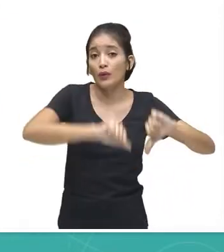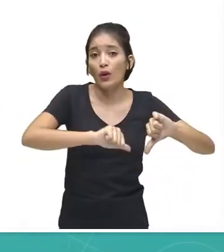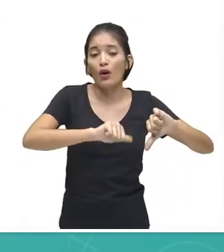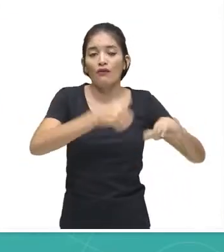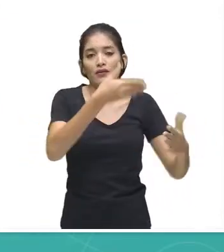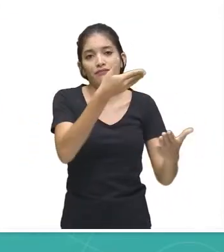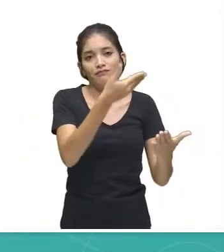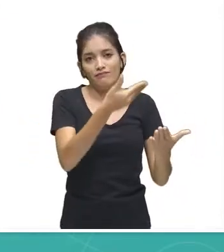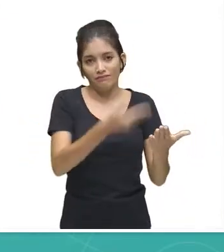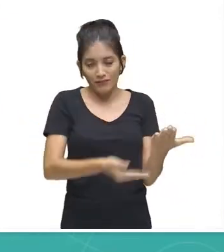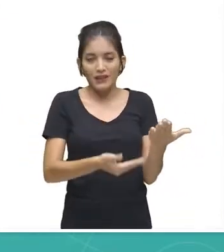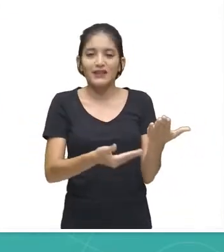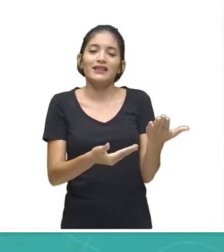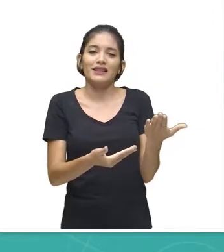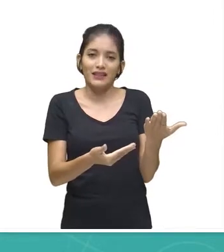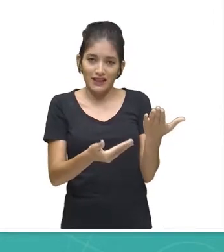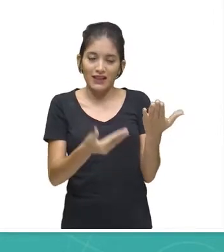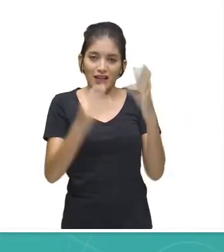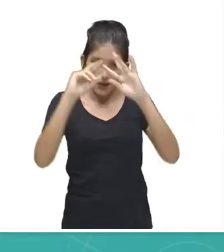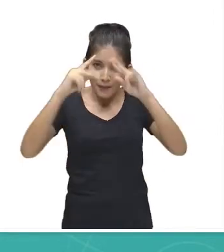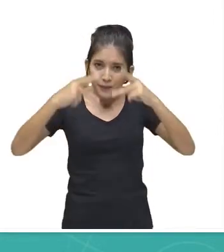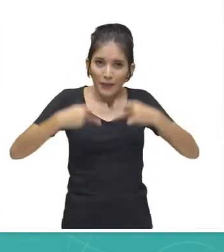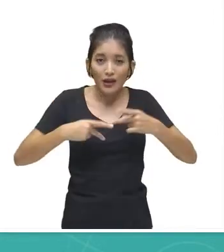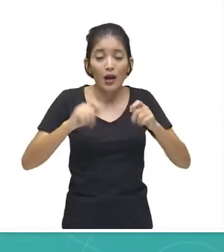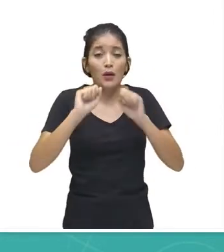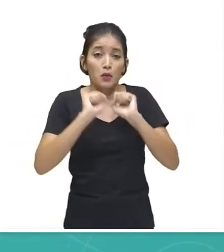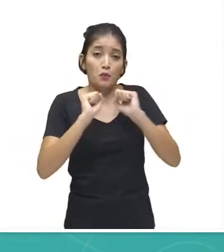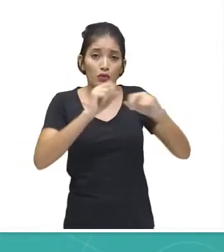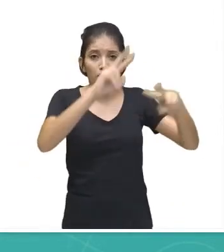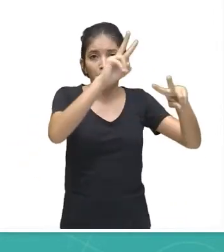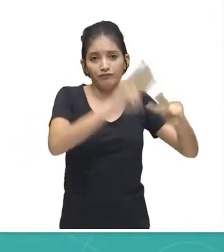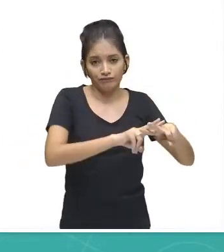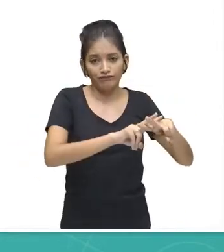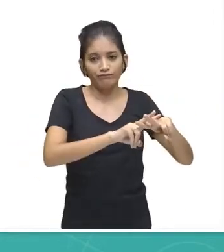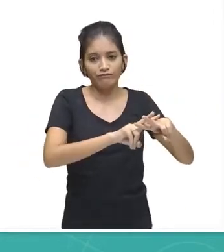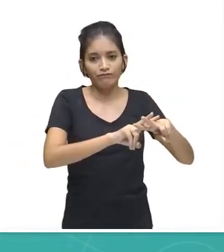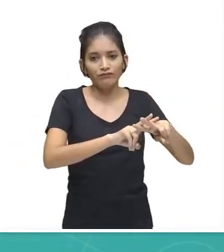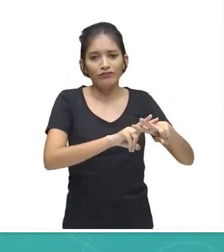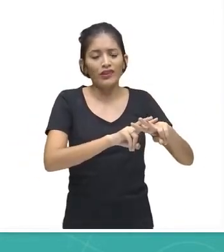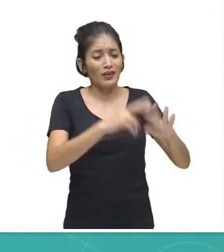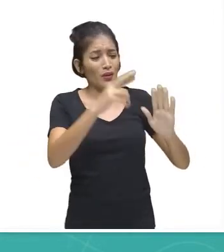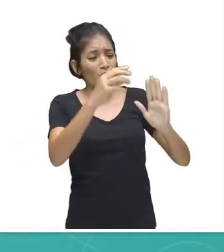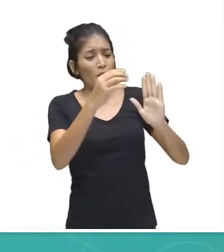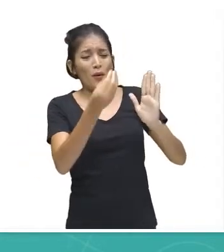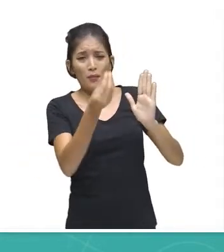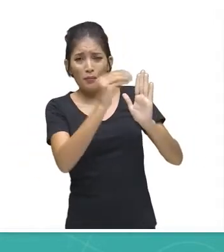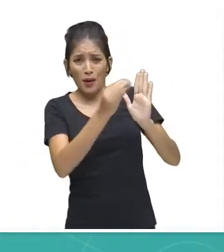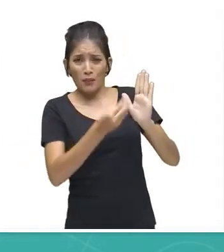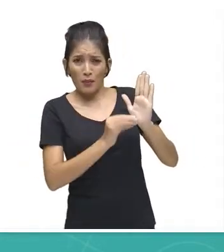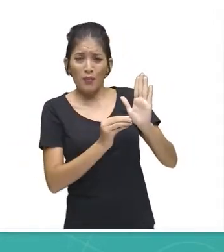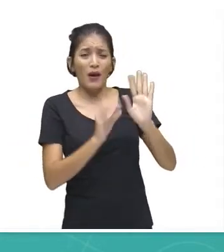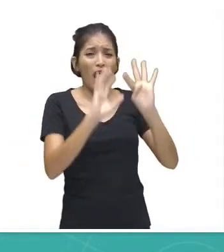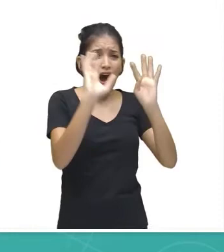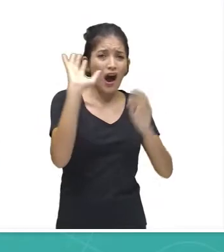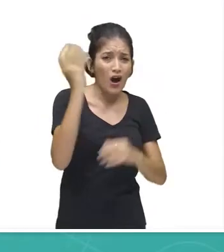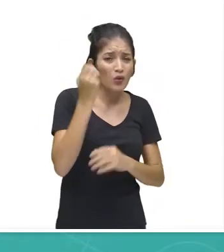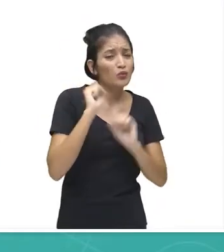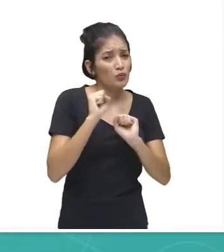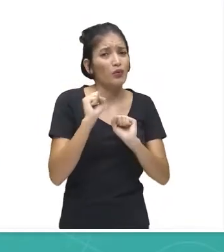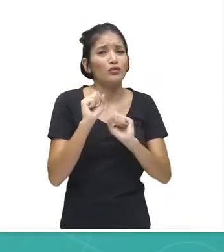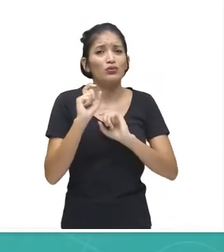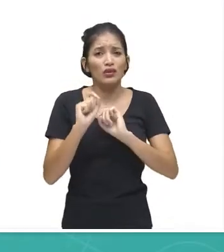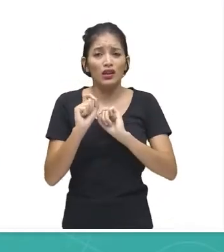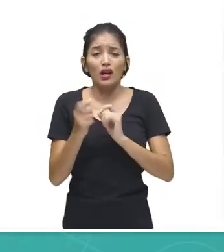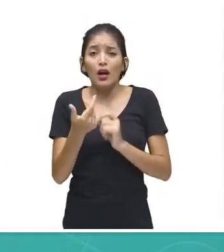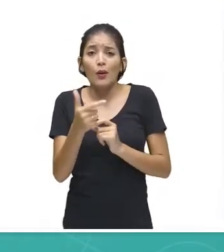a sua essência e pode também ser preso. Todas essas situações vão acontecer porque ele não teve